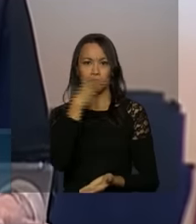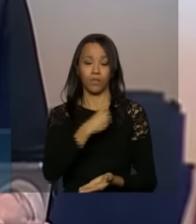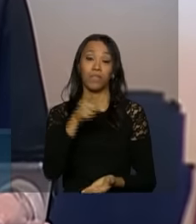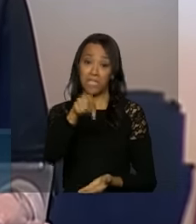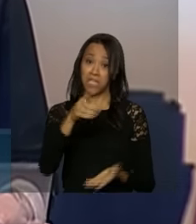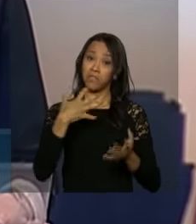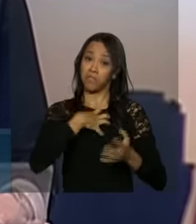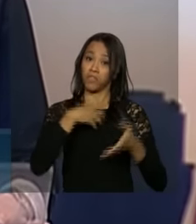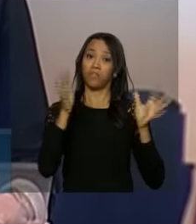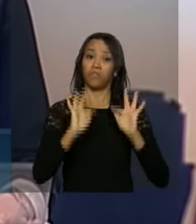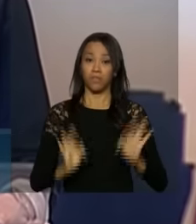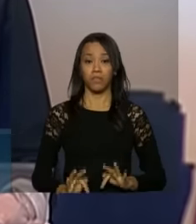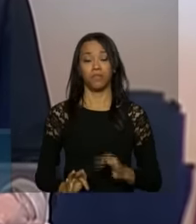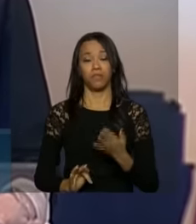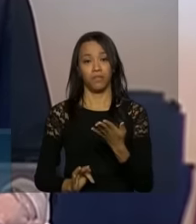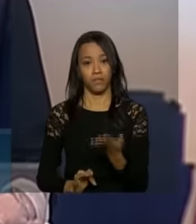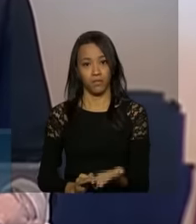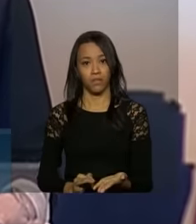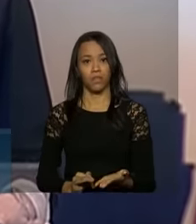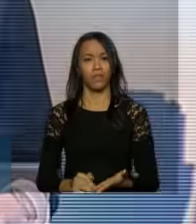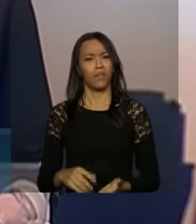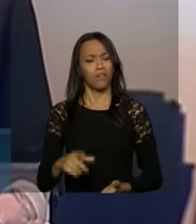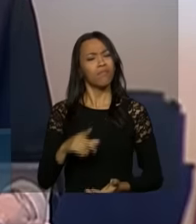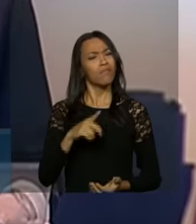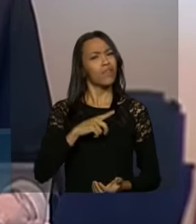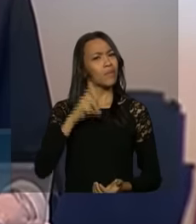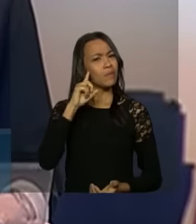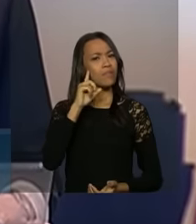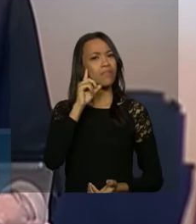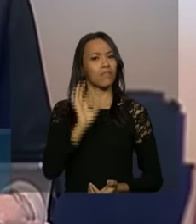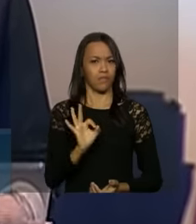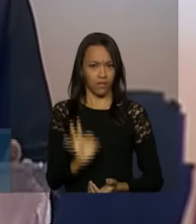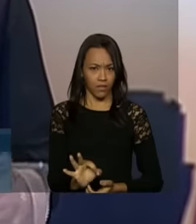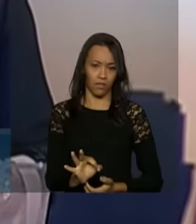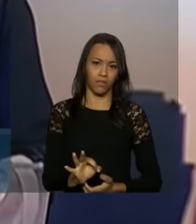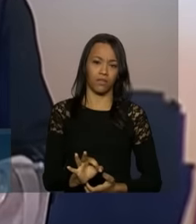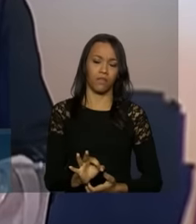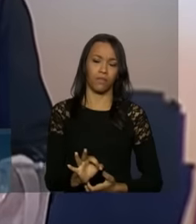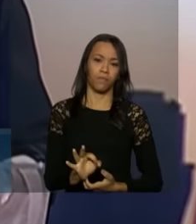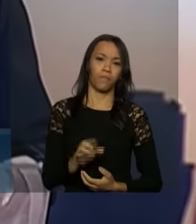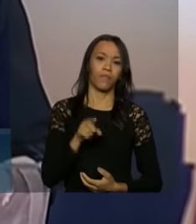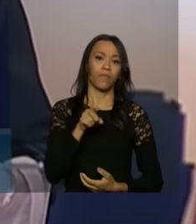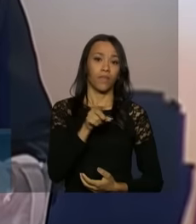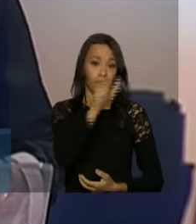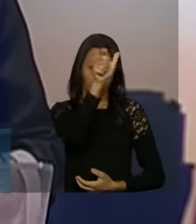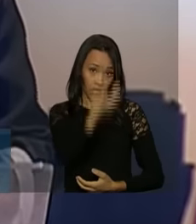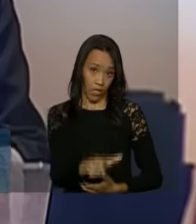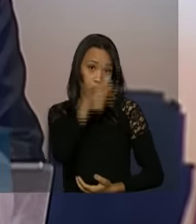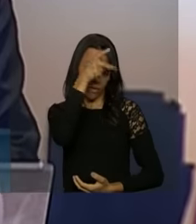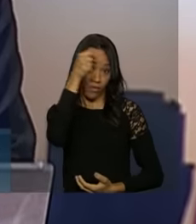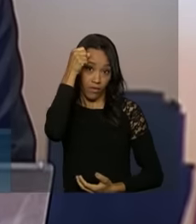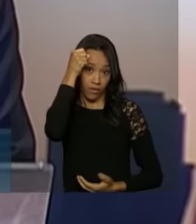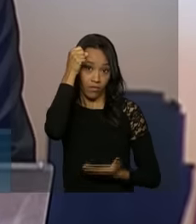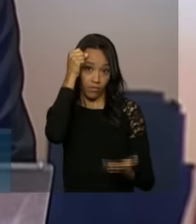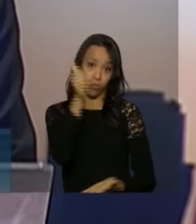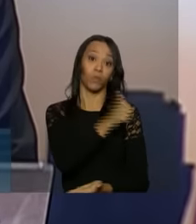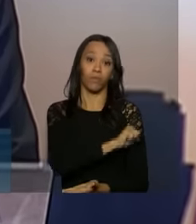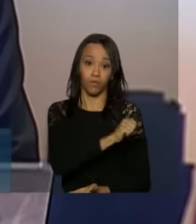disso. E tenho certeza também que o Eduardo é um dos